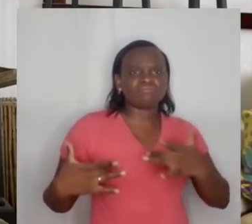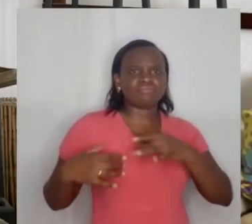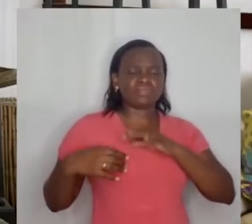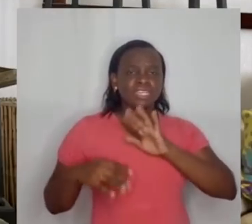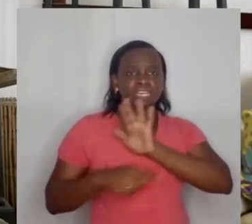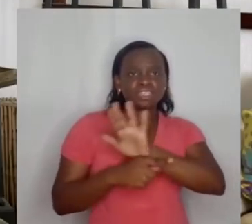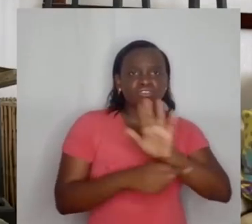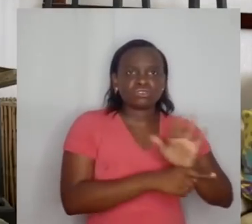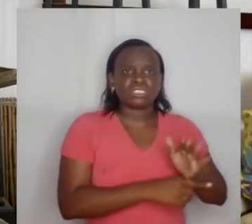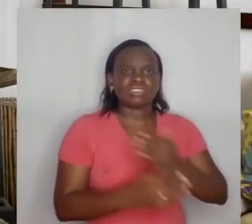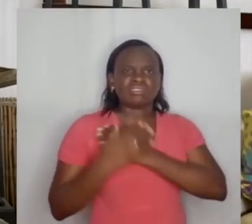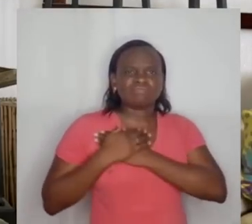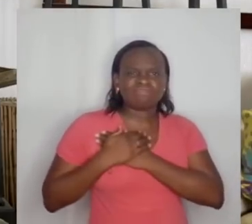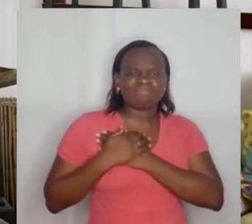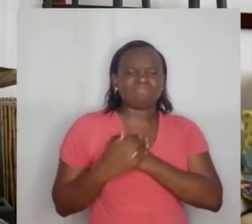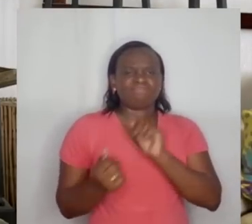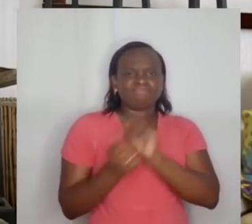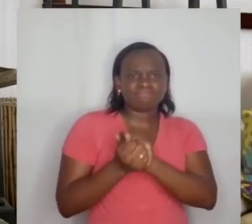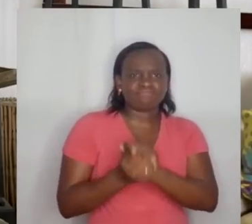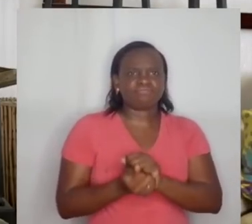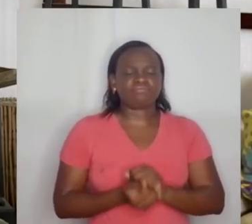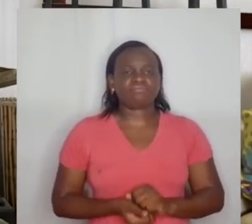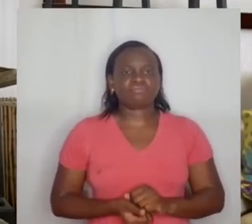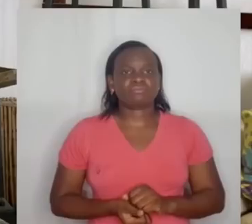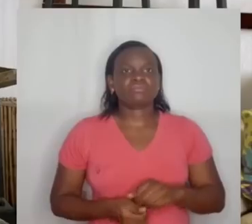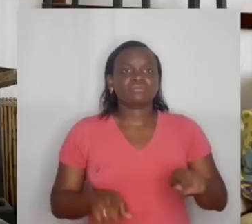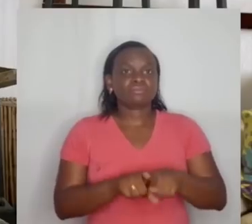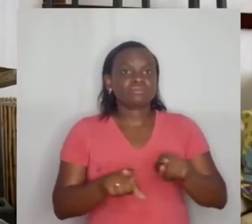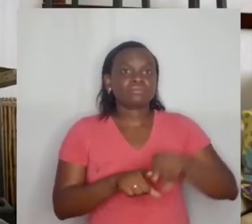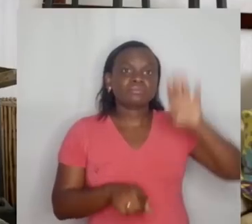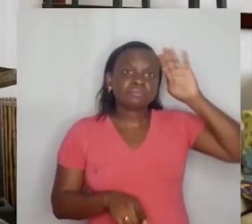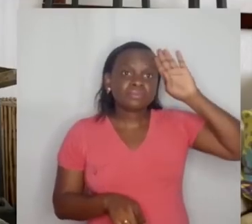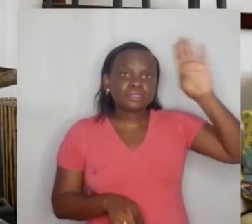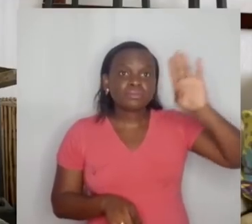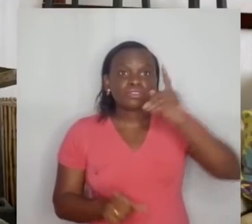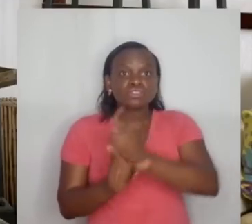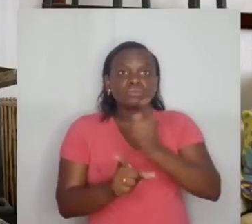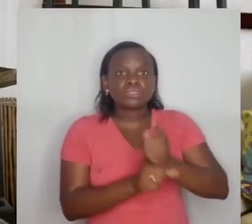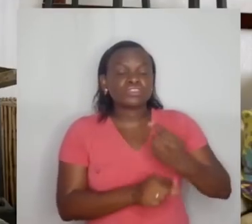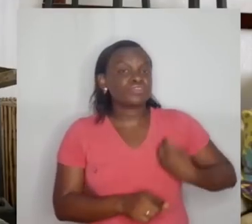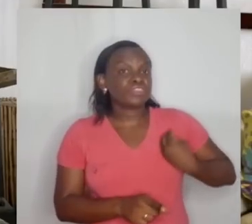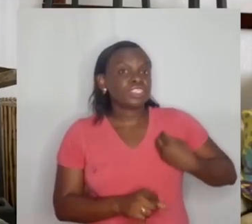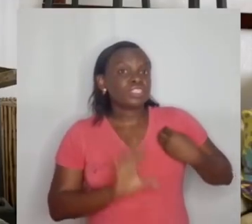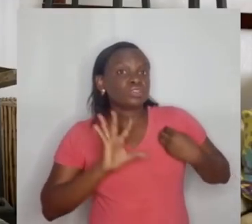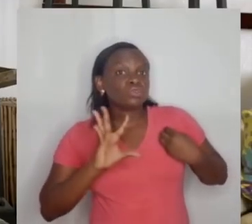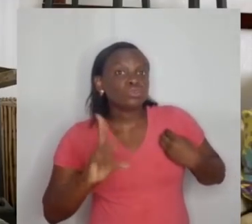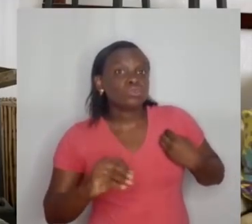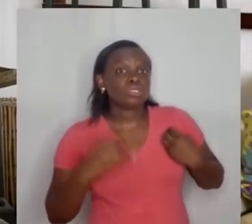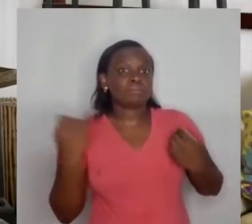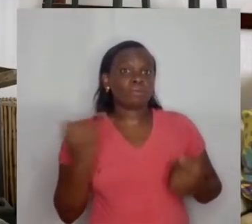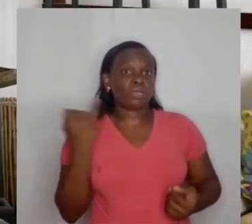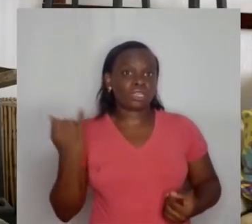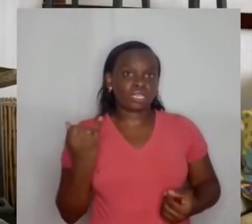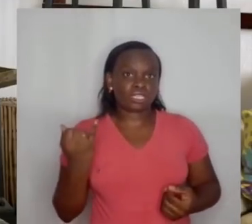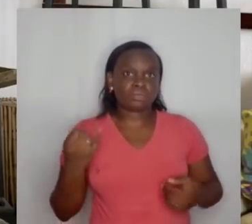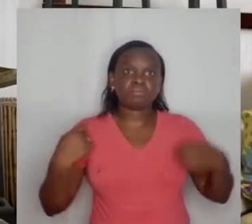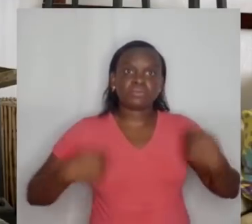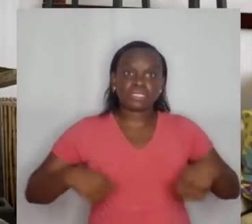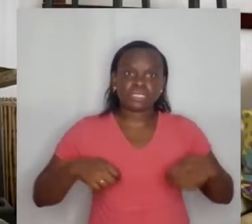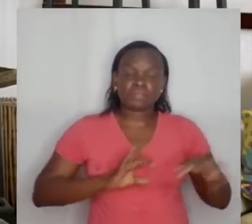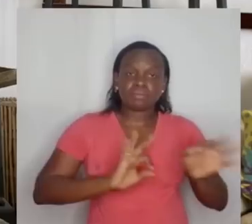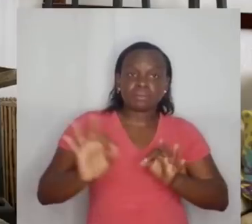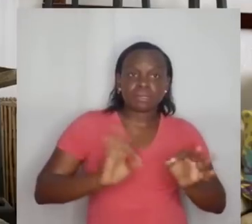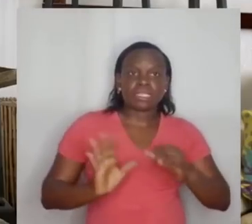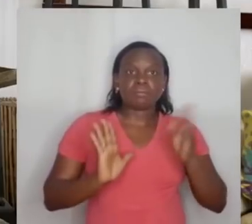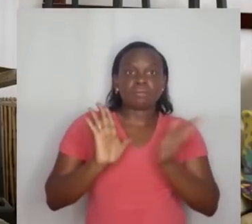compaixão e do ombro amigo. Descobrimos, sobretudo, que todas as vidas importam, sendo necessário